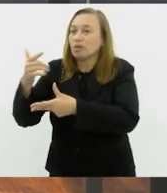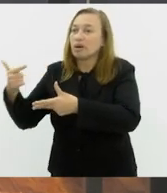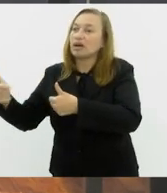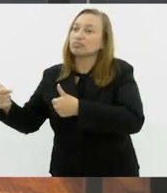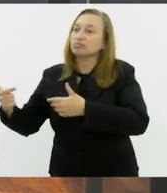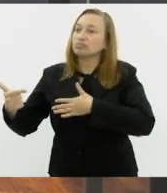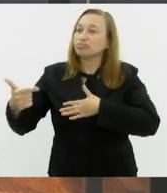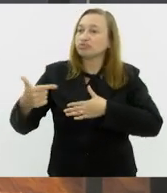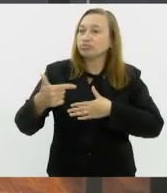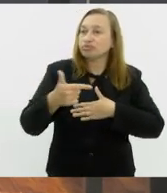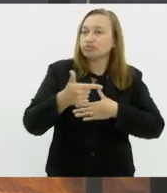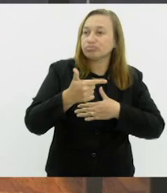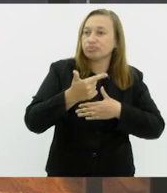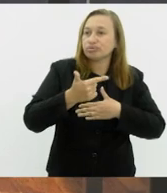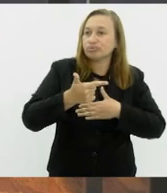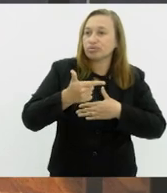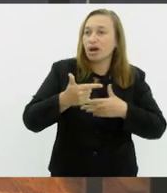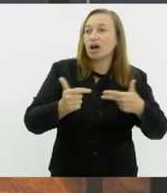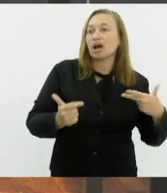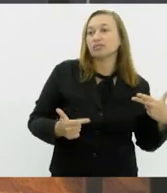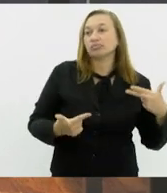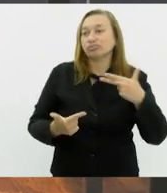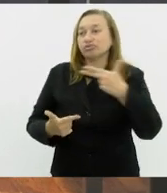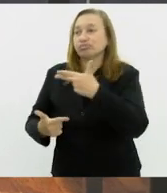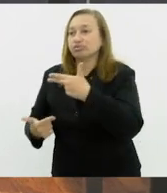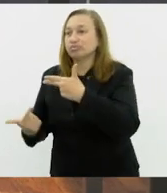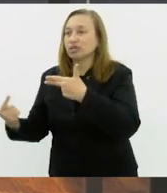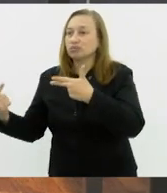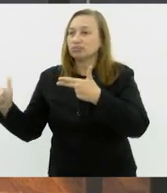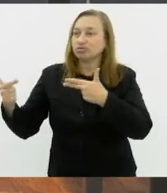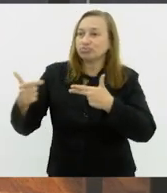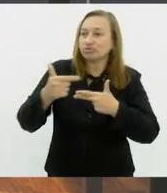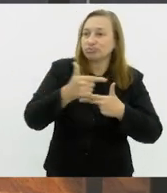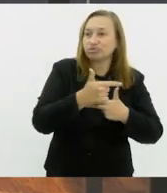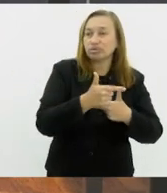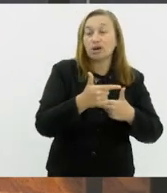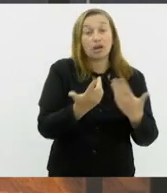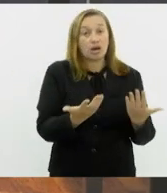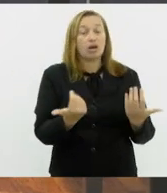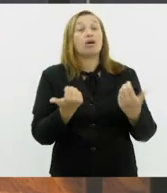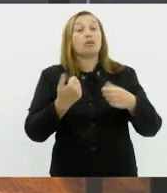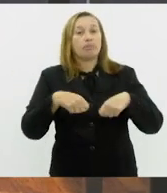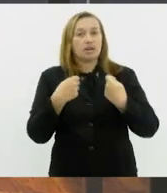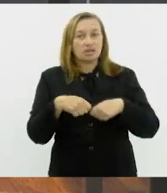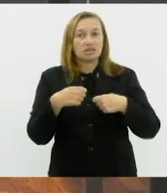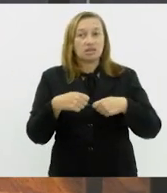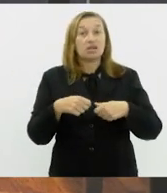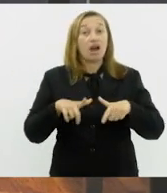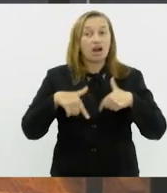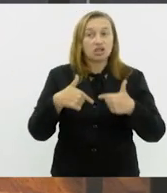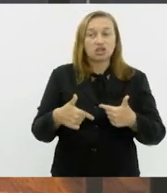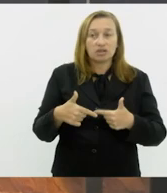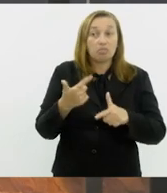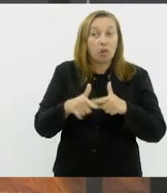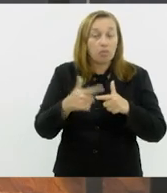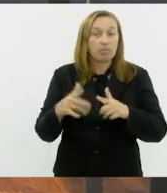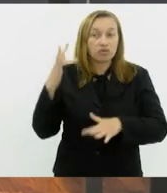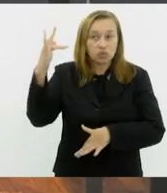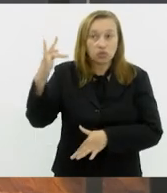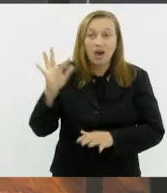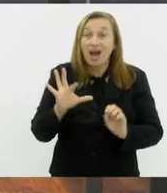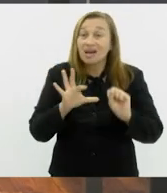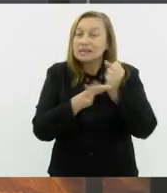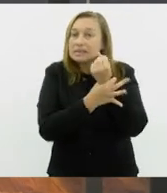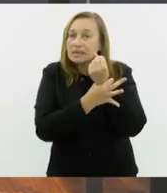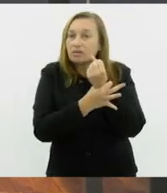essas empresas resolvem se entender, porque isso vai, uma hora essa casa vai cair, vocês vão ter problemas. Inclusive, a segurança